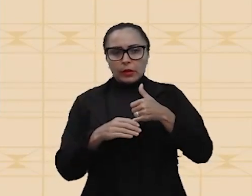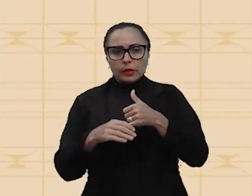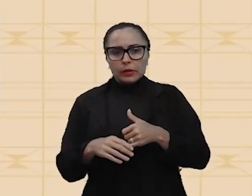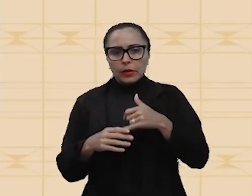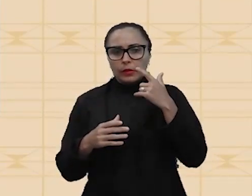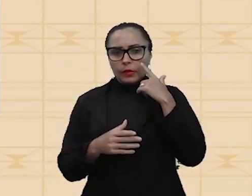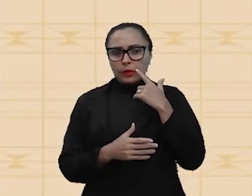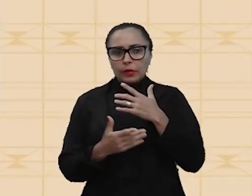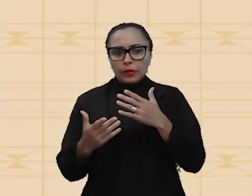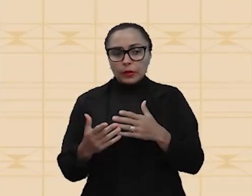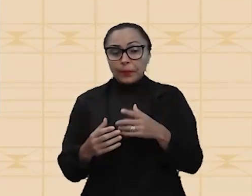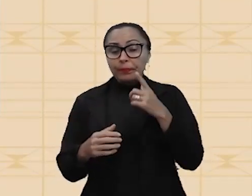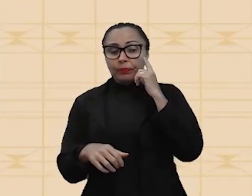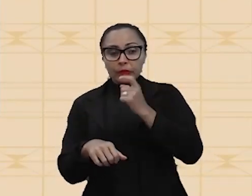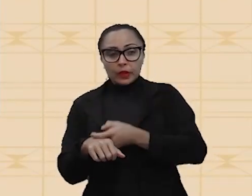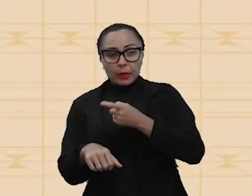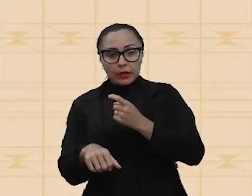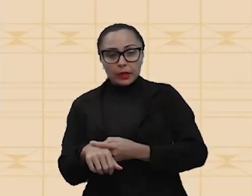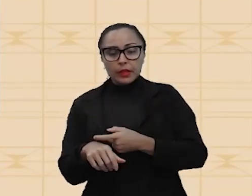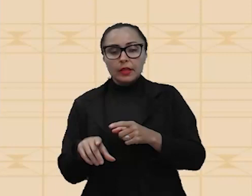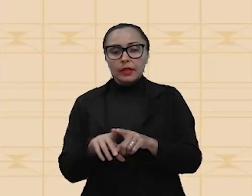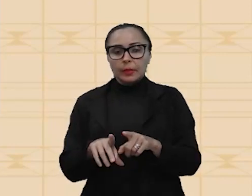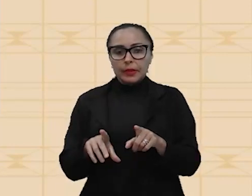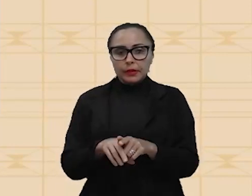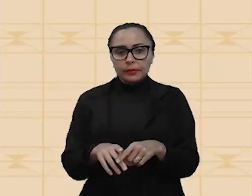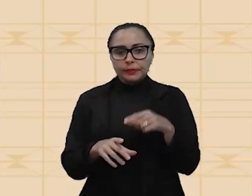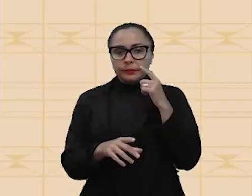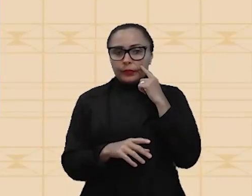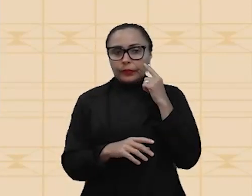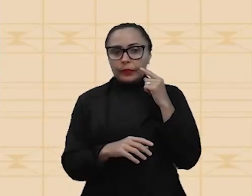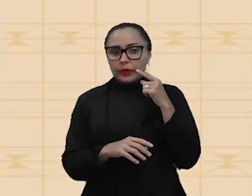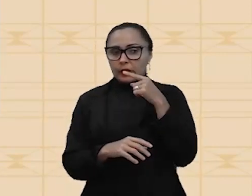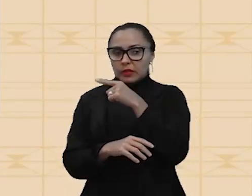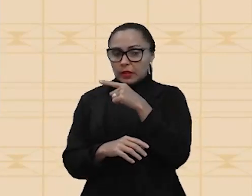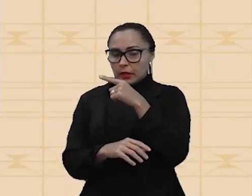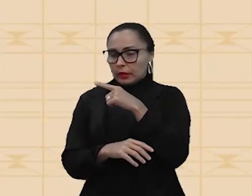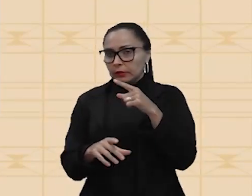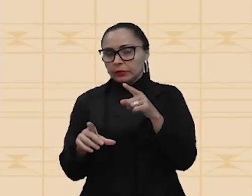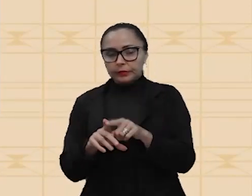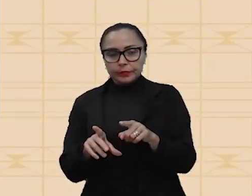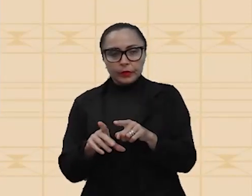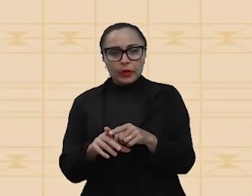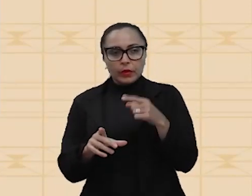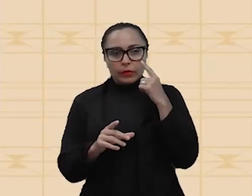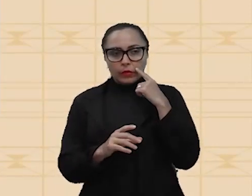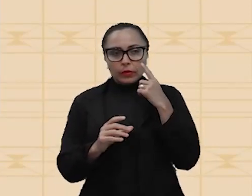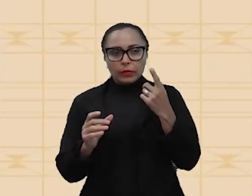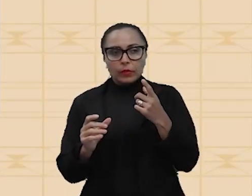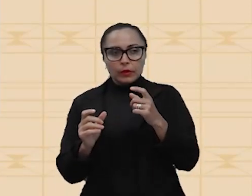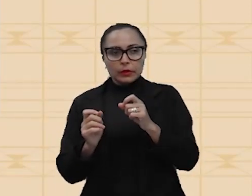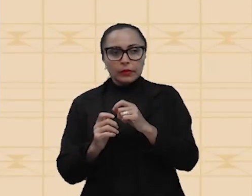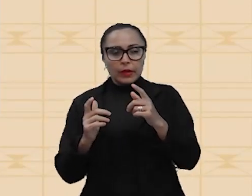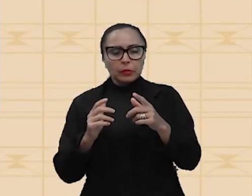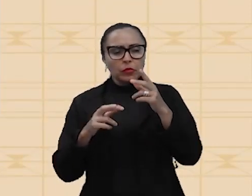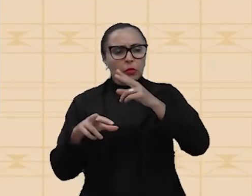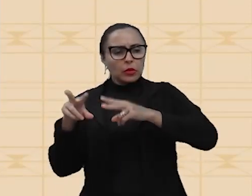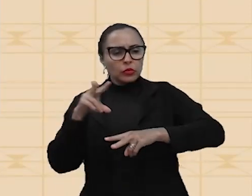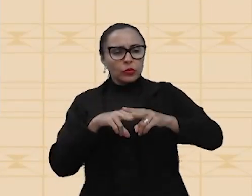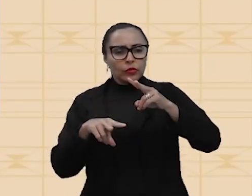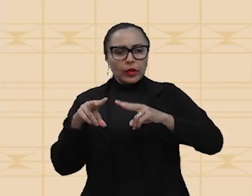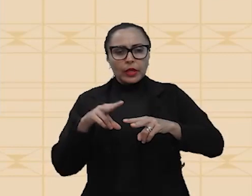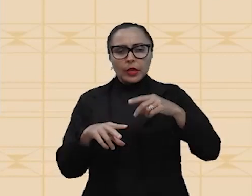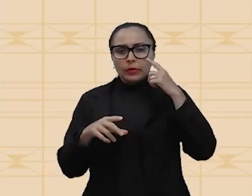uma termoelétrica, se esse gerador for ativado pelo movimento dos ventos, energia eólica, se ele